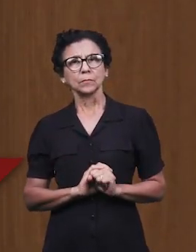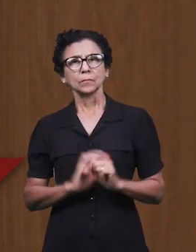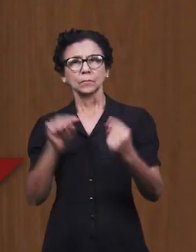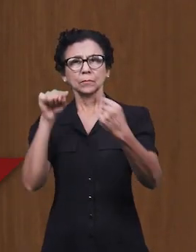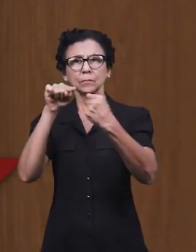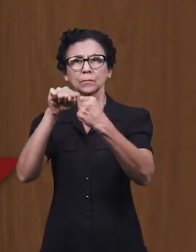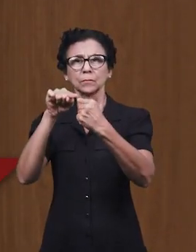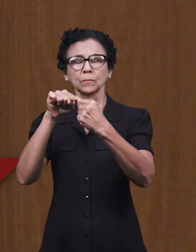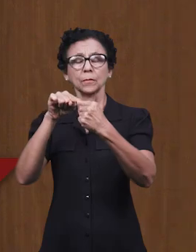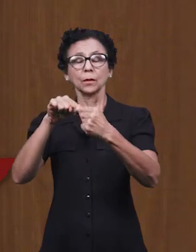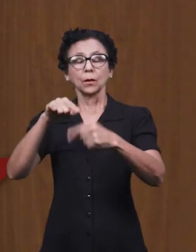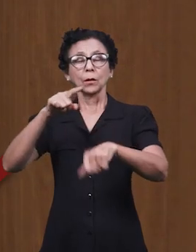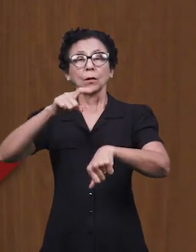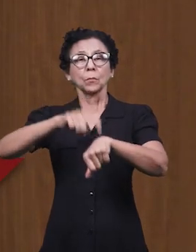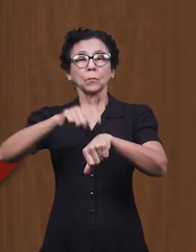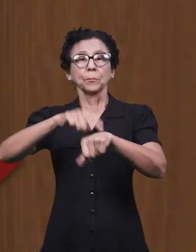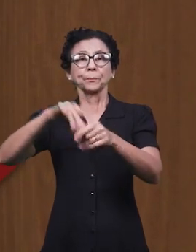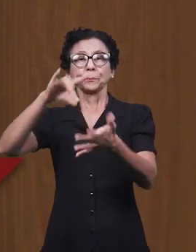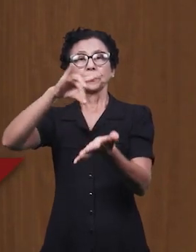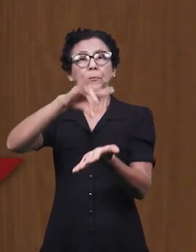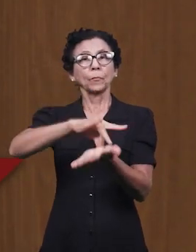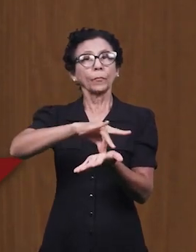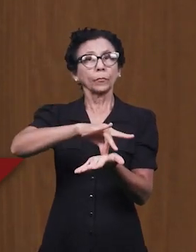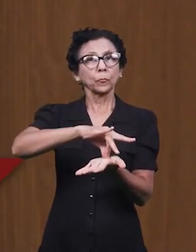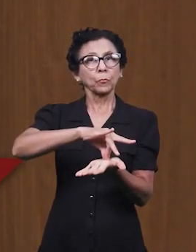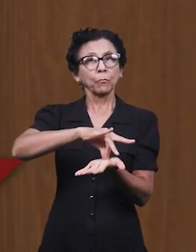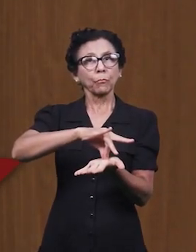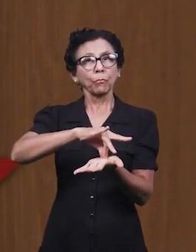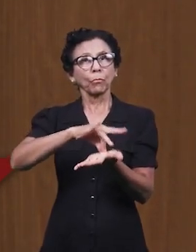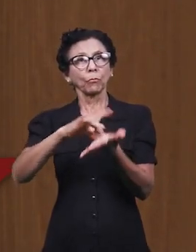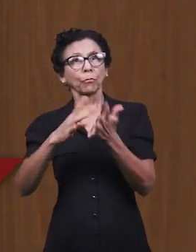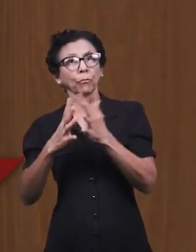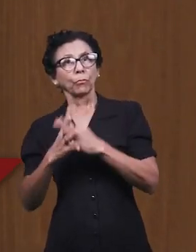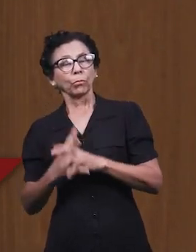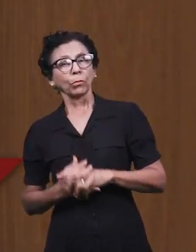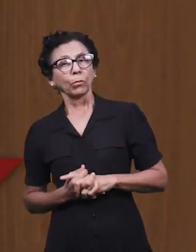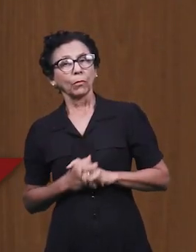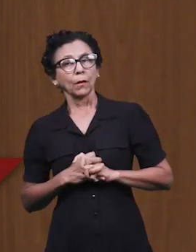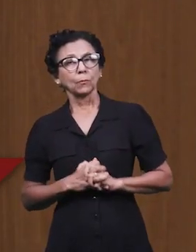o momento implica numa operação.